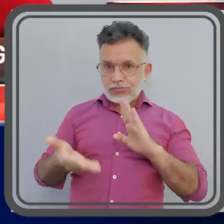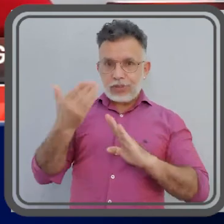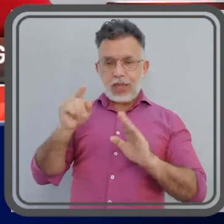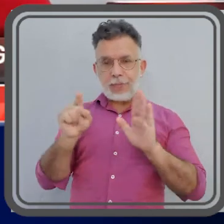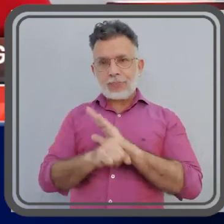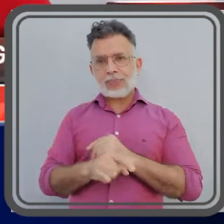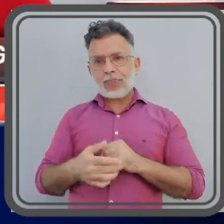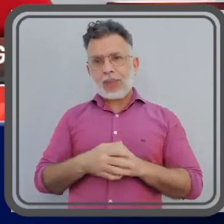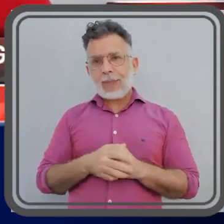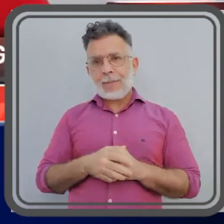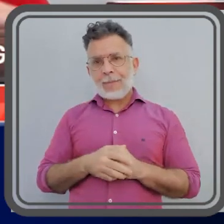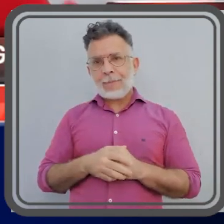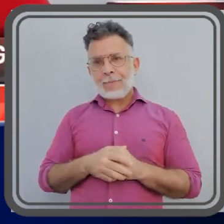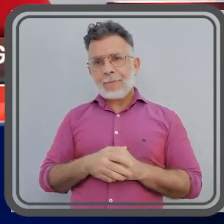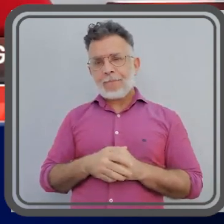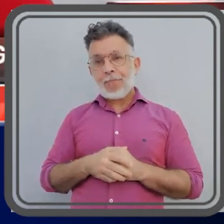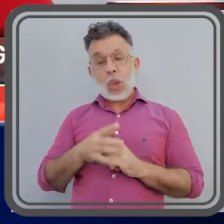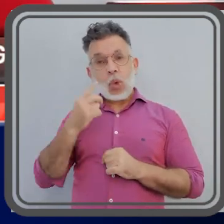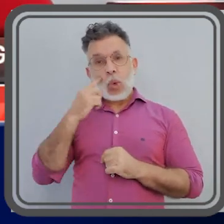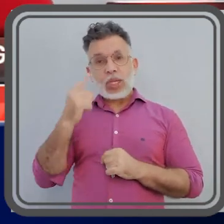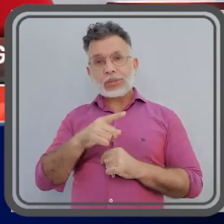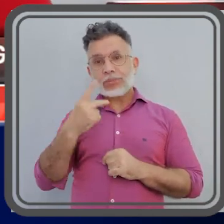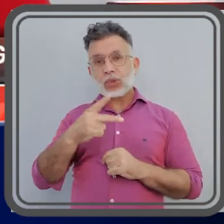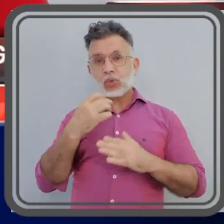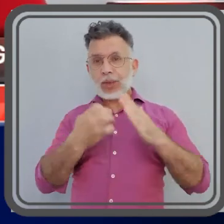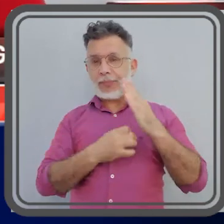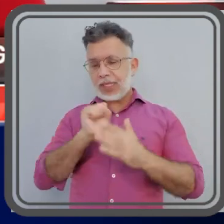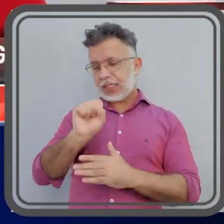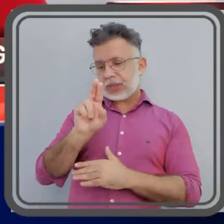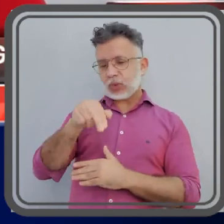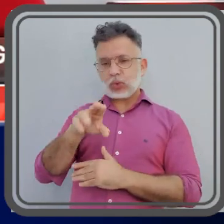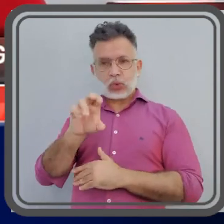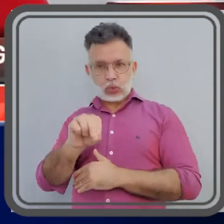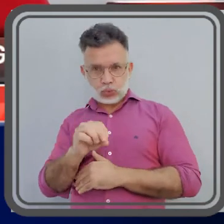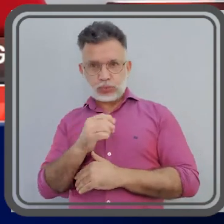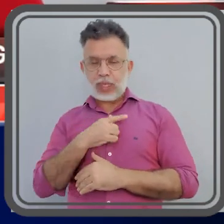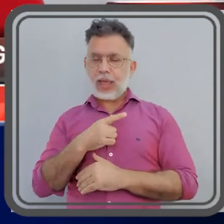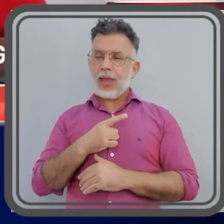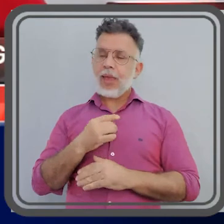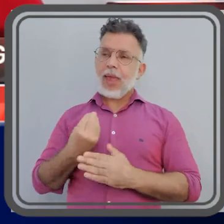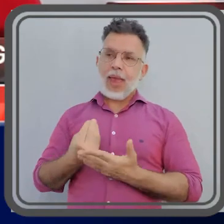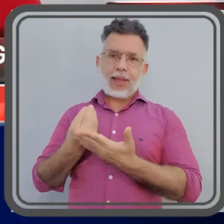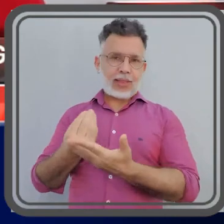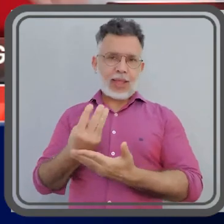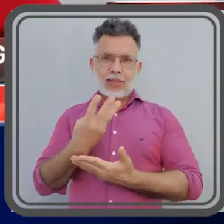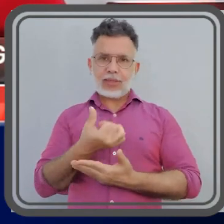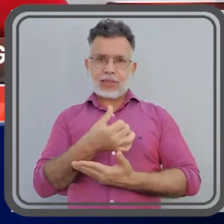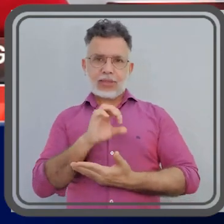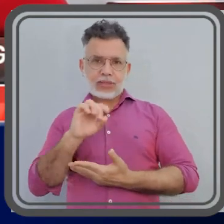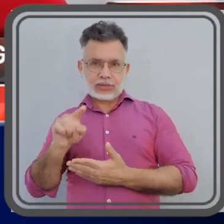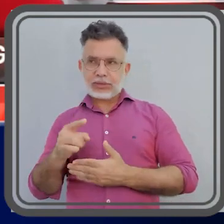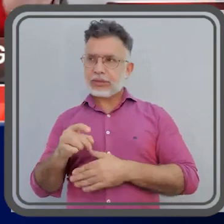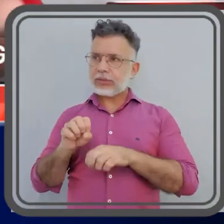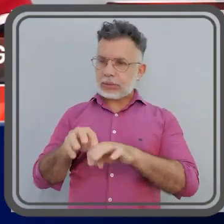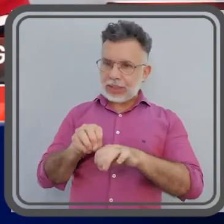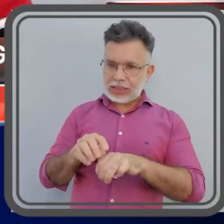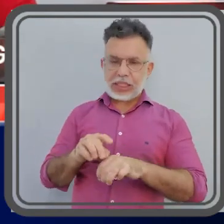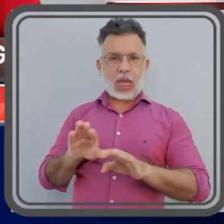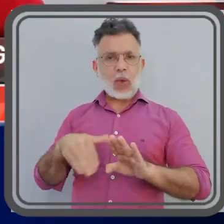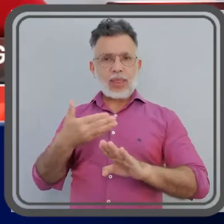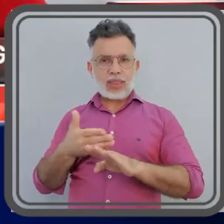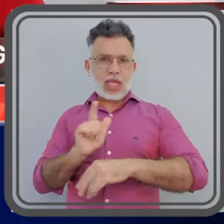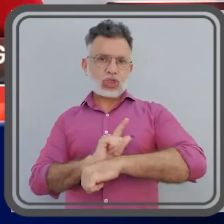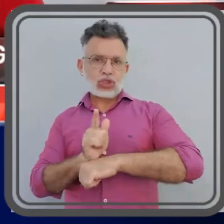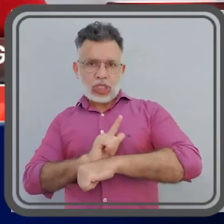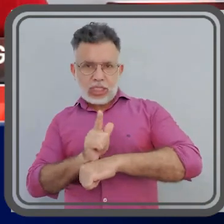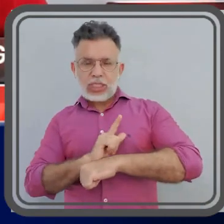pergunta. Olhando para a Suno hoje, assim, a entrega 360 para os clientes de vocês, desde a educação até a gestão